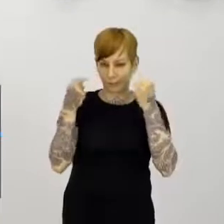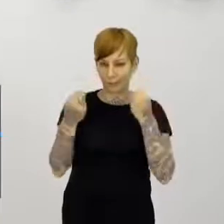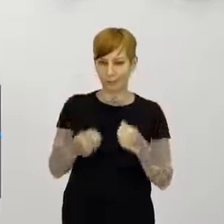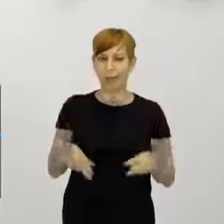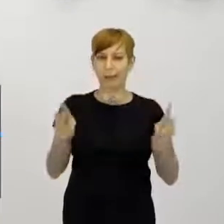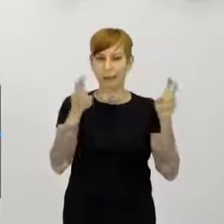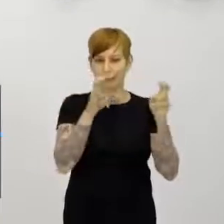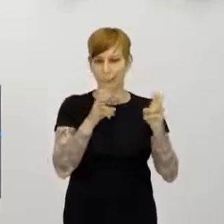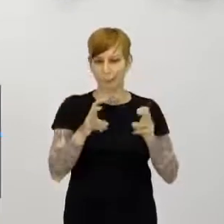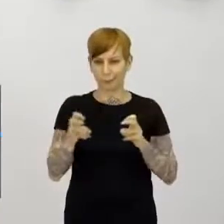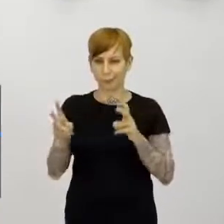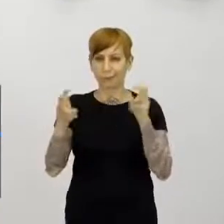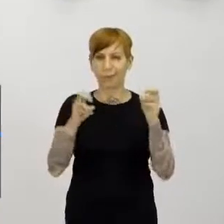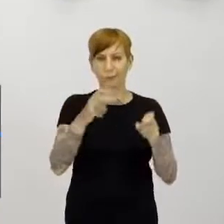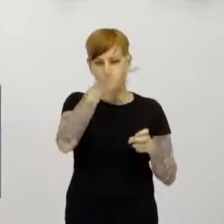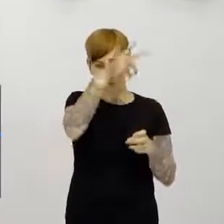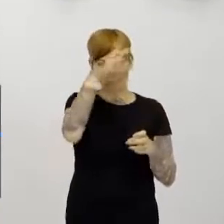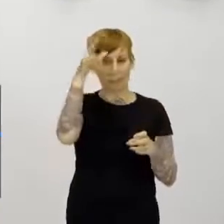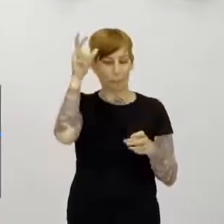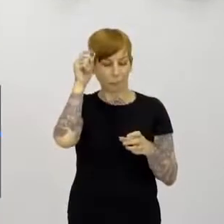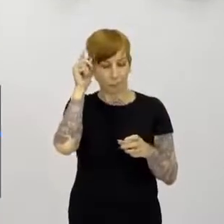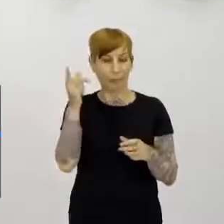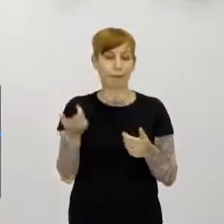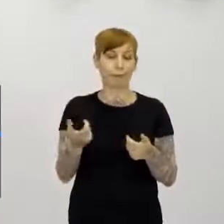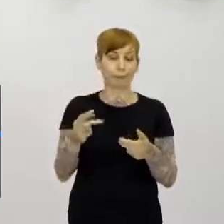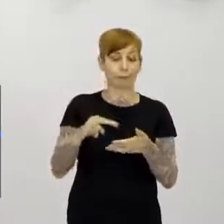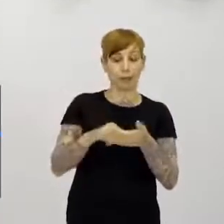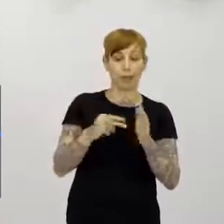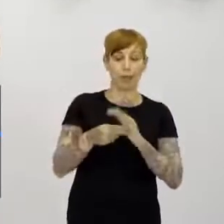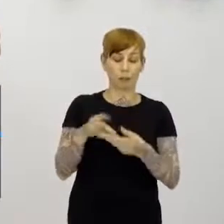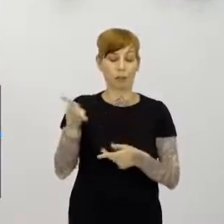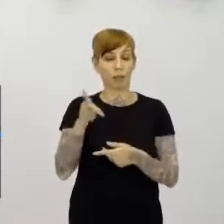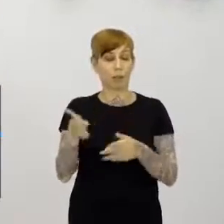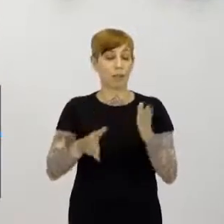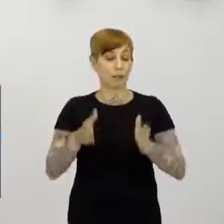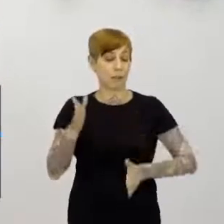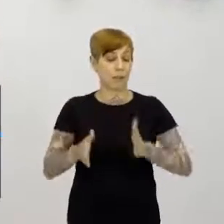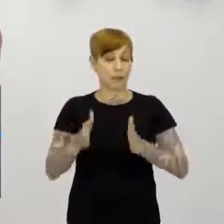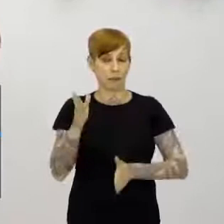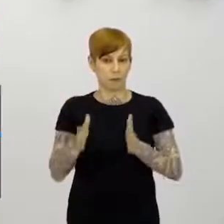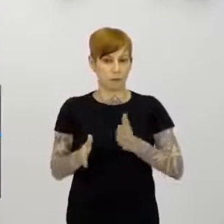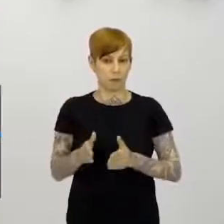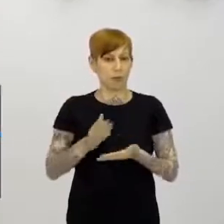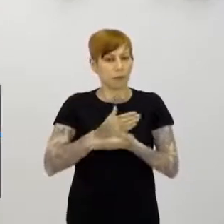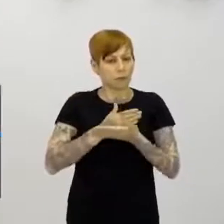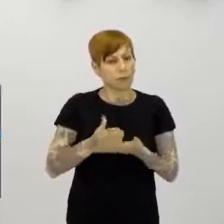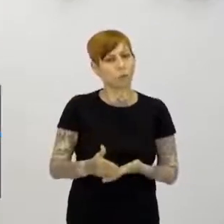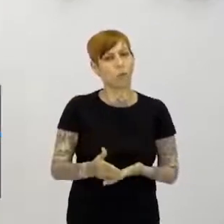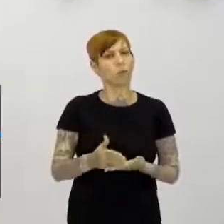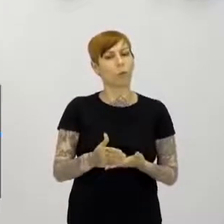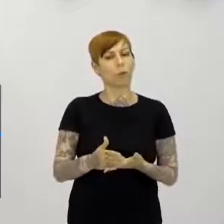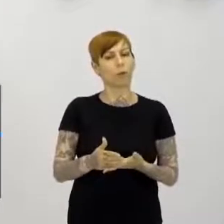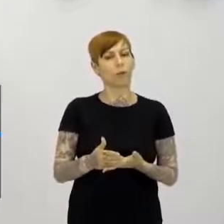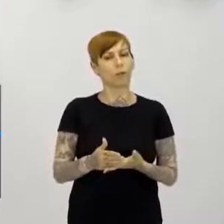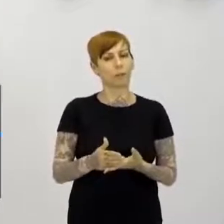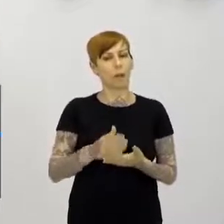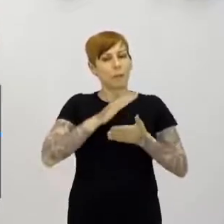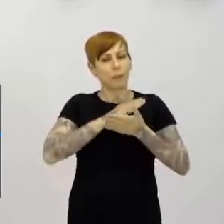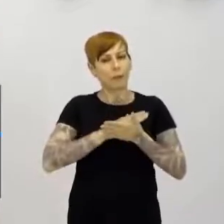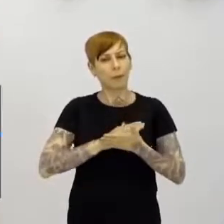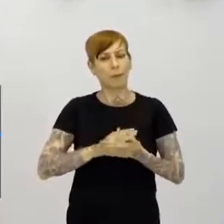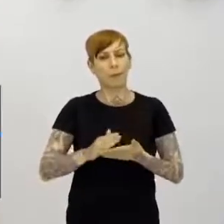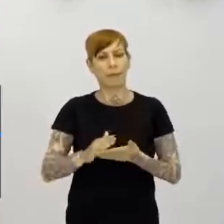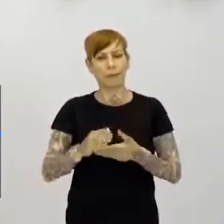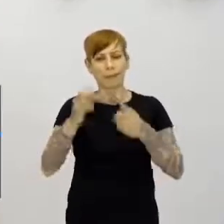da Transamazônica com a resistência indígena neste período. Mas hoje a gente vai começar assim, ó. Para